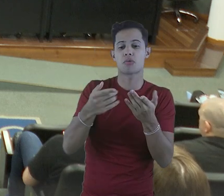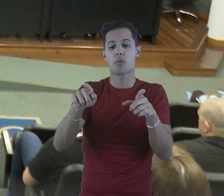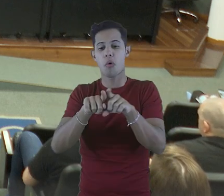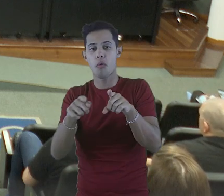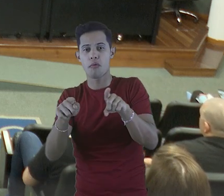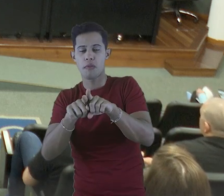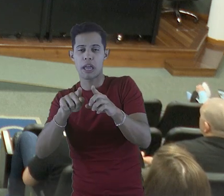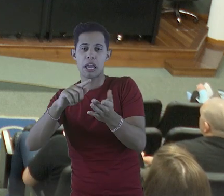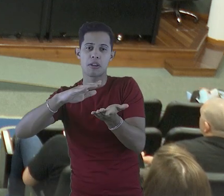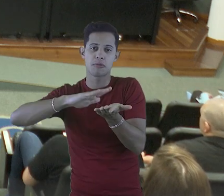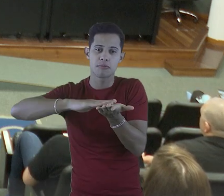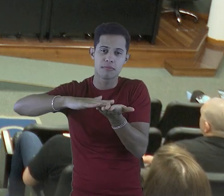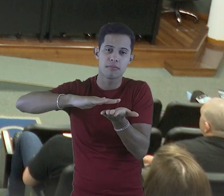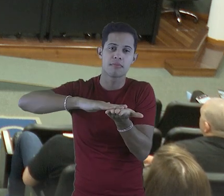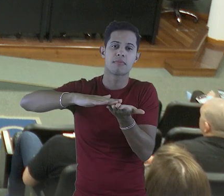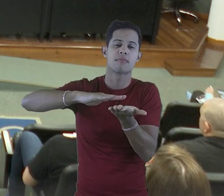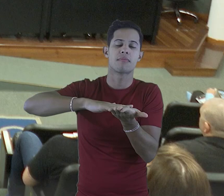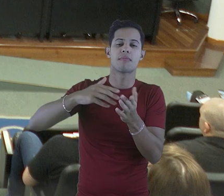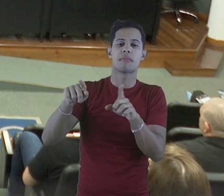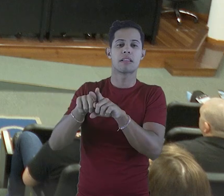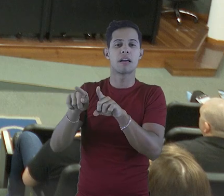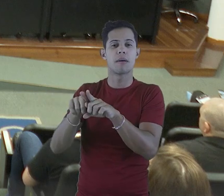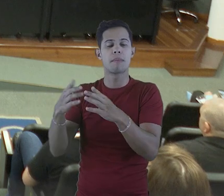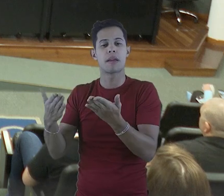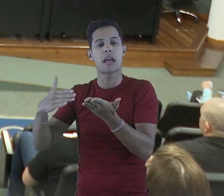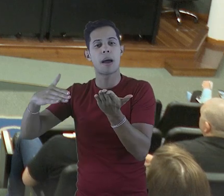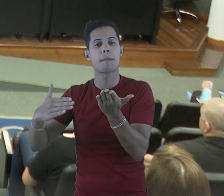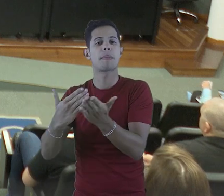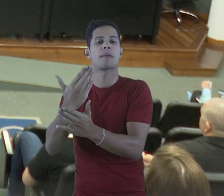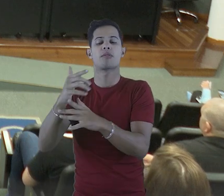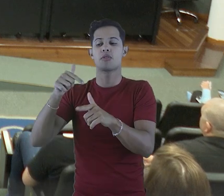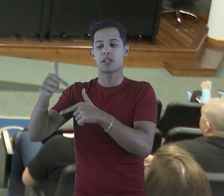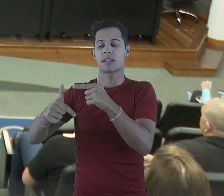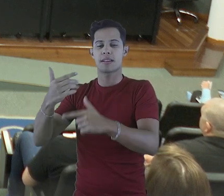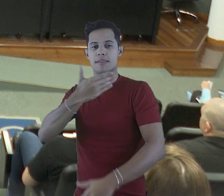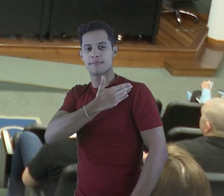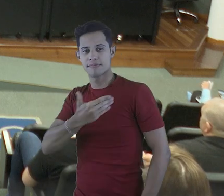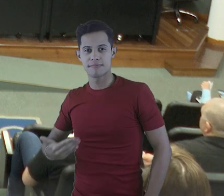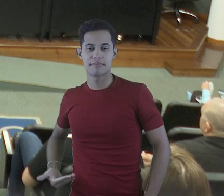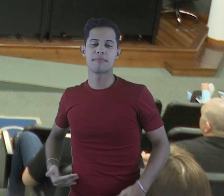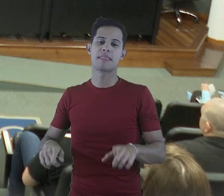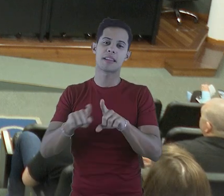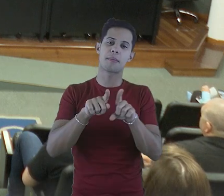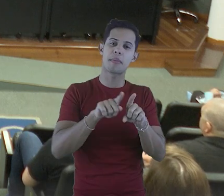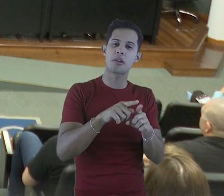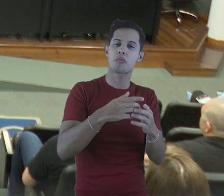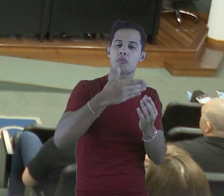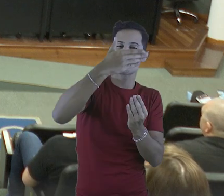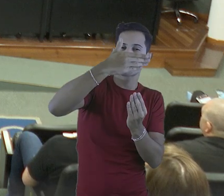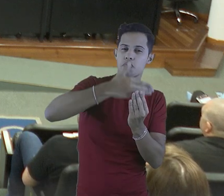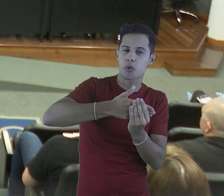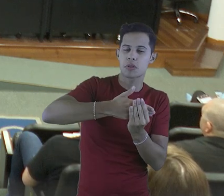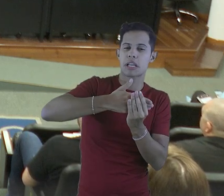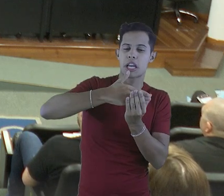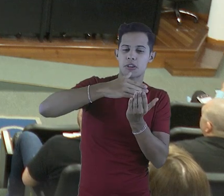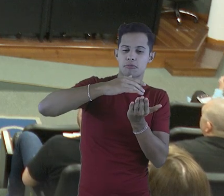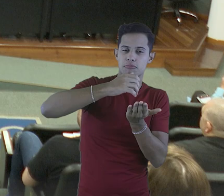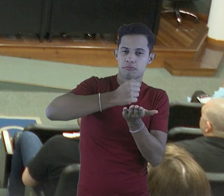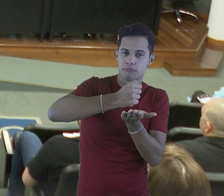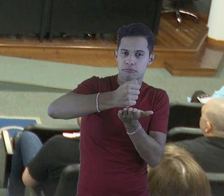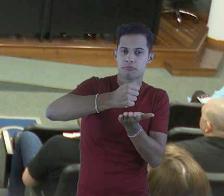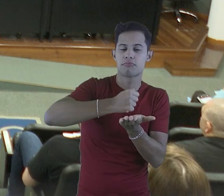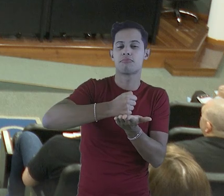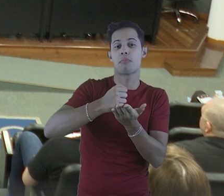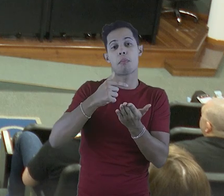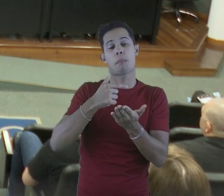transferência em contratos convênios ou instrumento congênero então tem lá uma concessão de serviço público uma permissão de serviço público um termo de